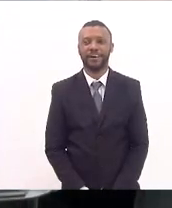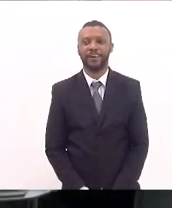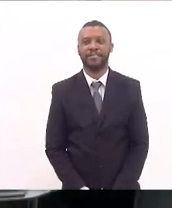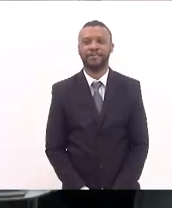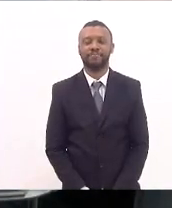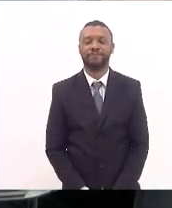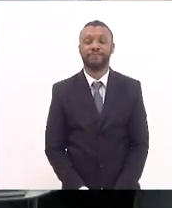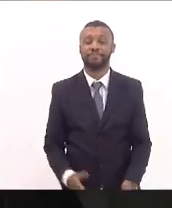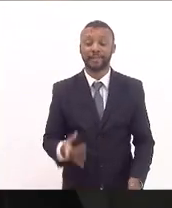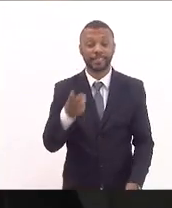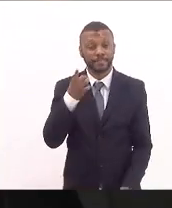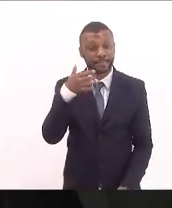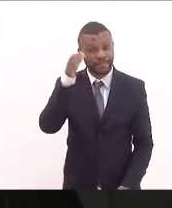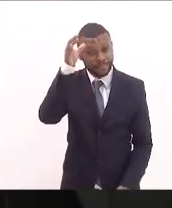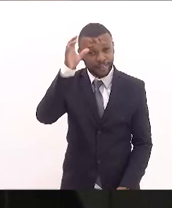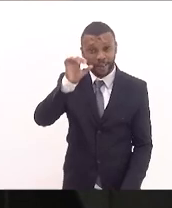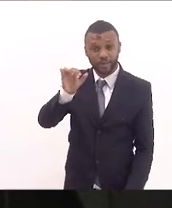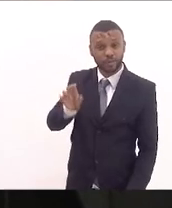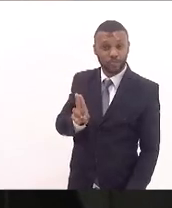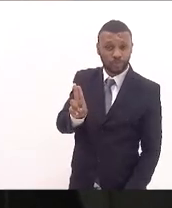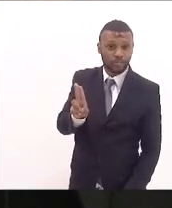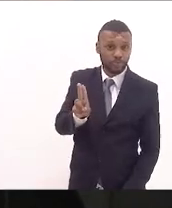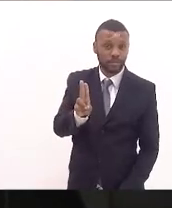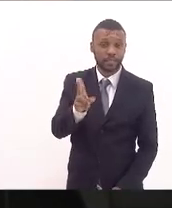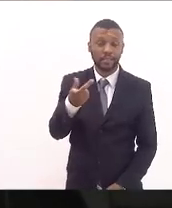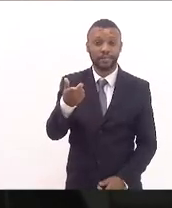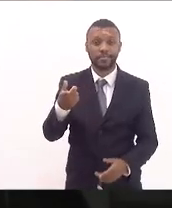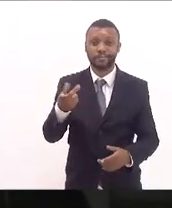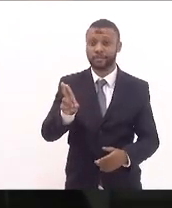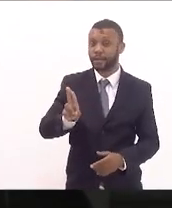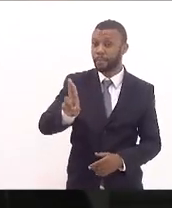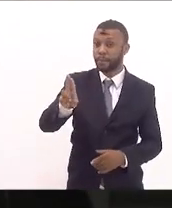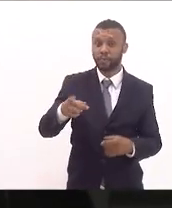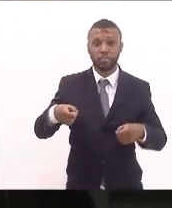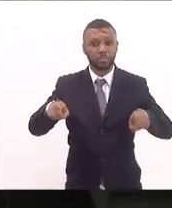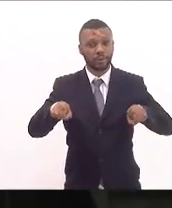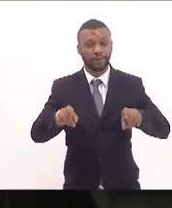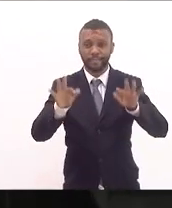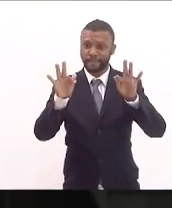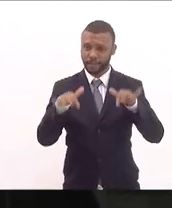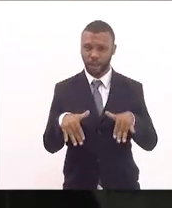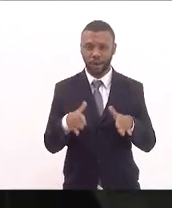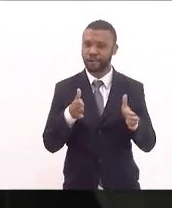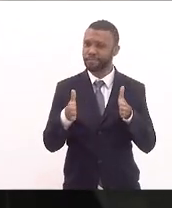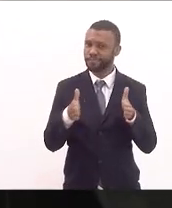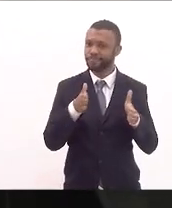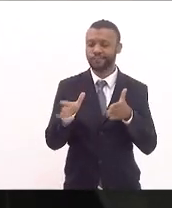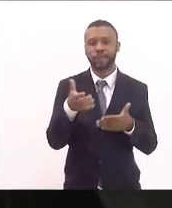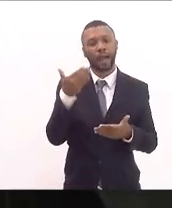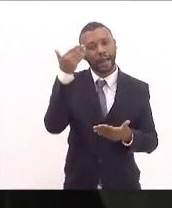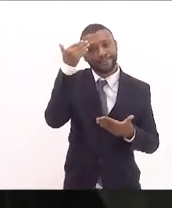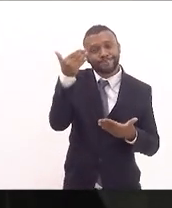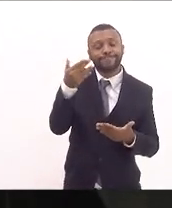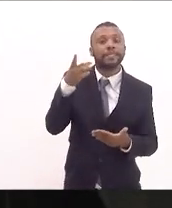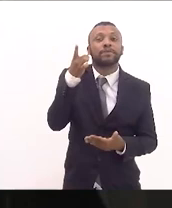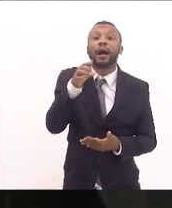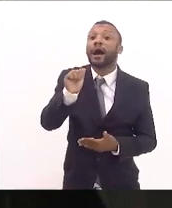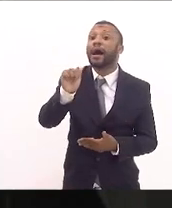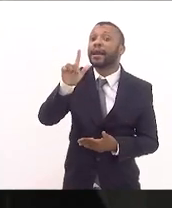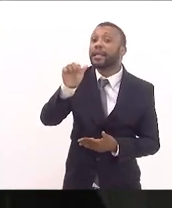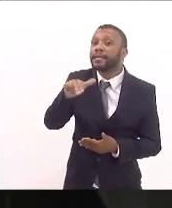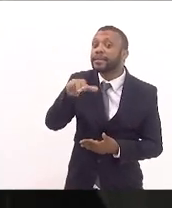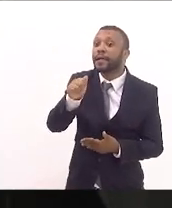a deputada tia Ju que Preside o expediente final eu quero agradecer a deputada Alana